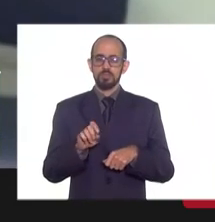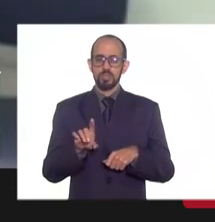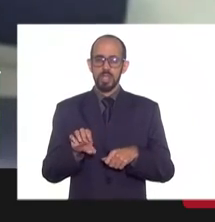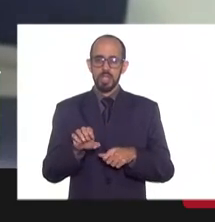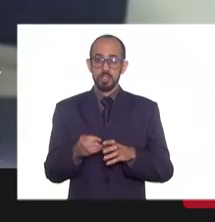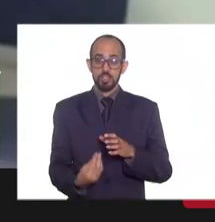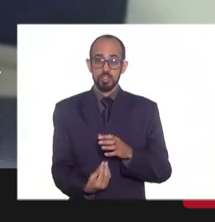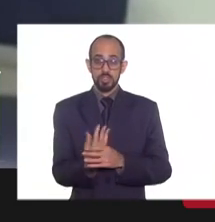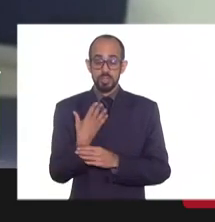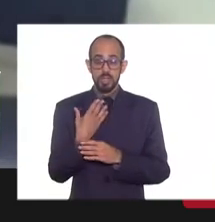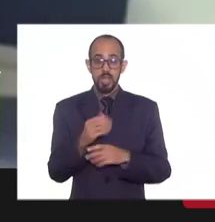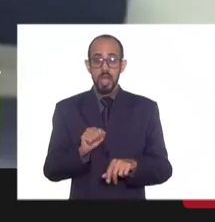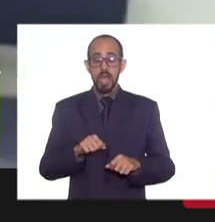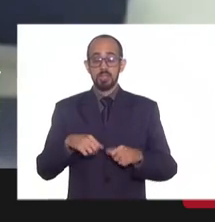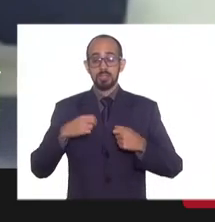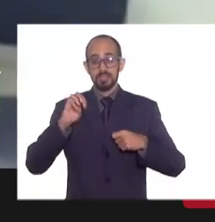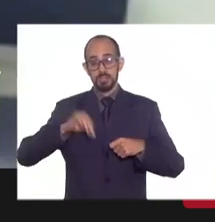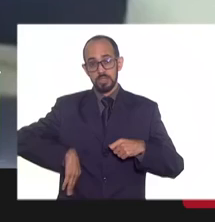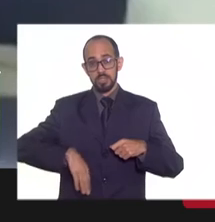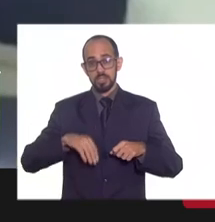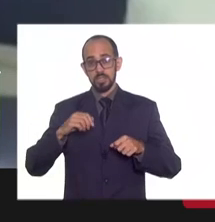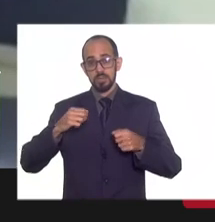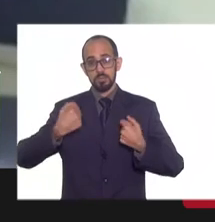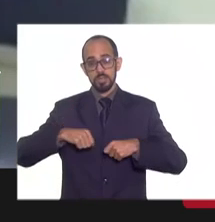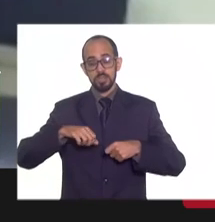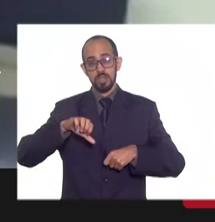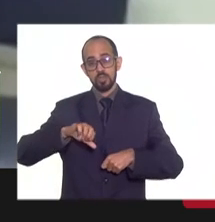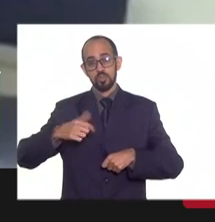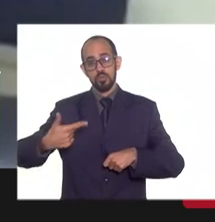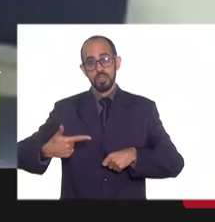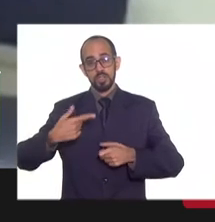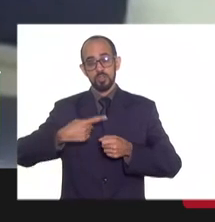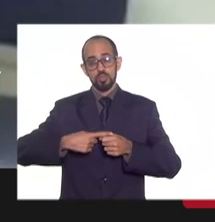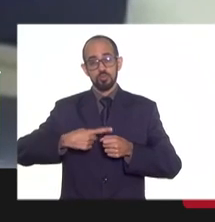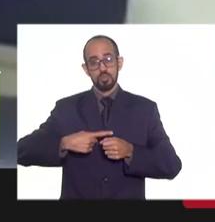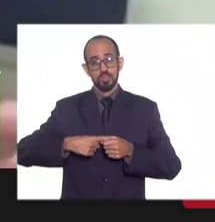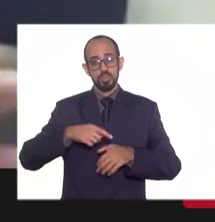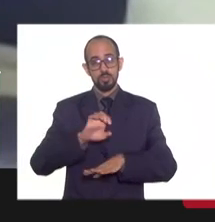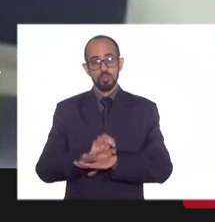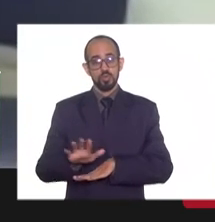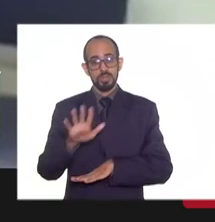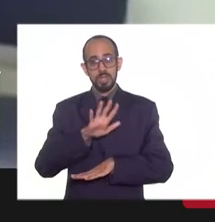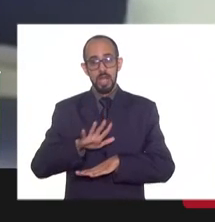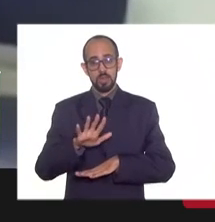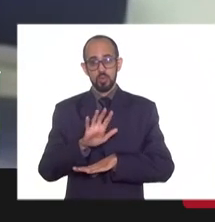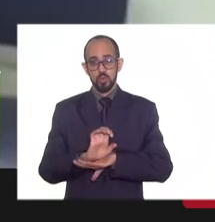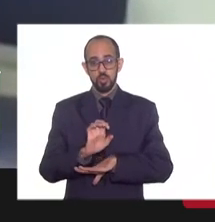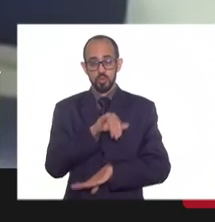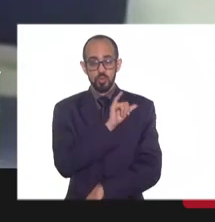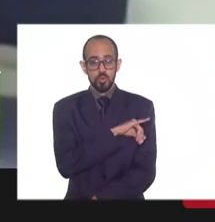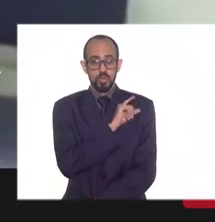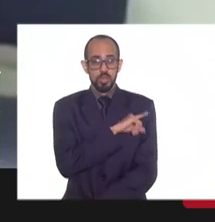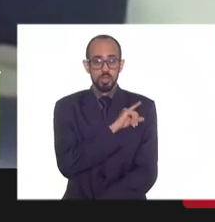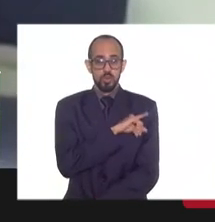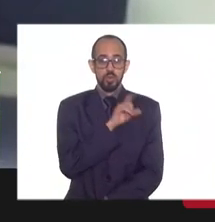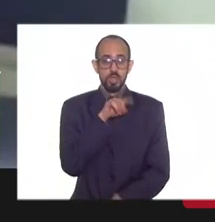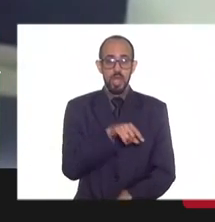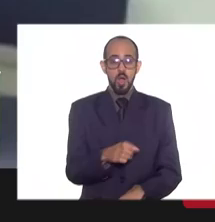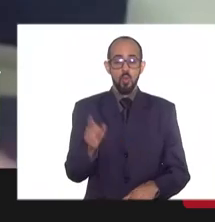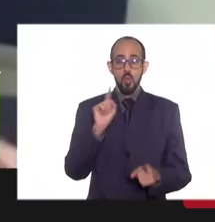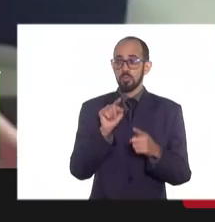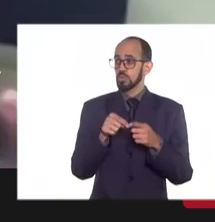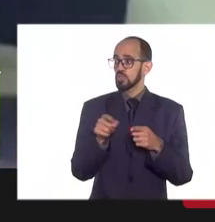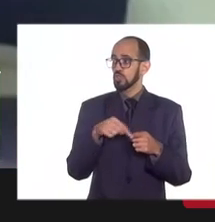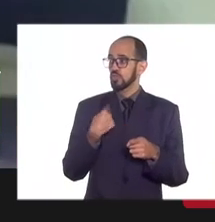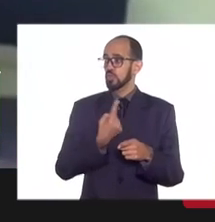porque a gente precisa realmente estar nos 92 municípios do estado porque esse é o nosso objetivo e quanto